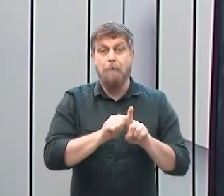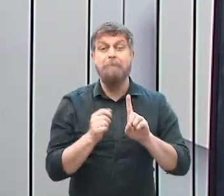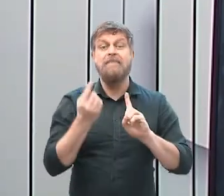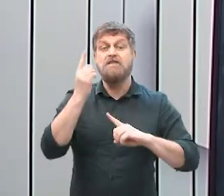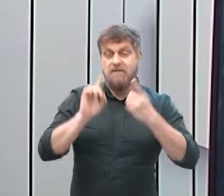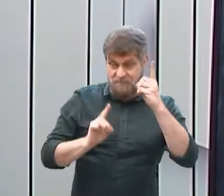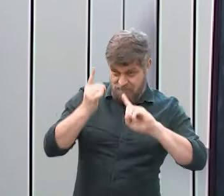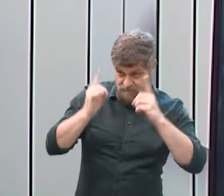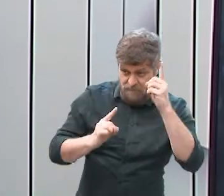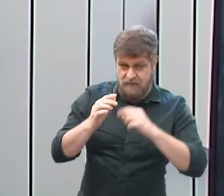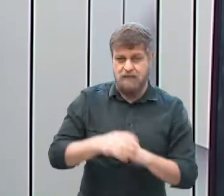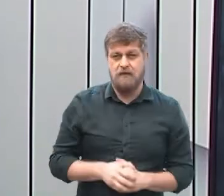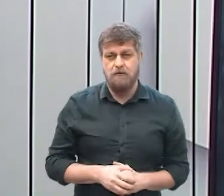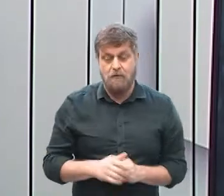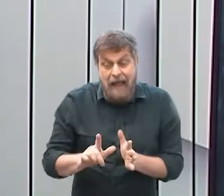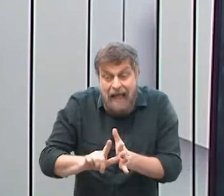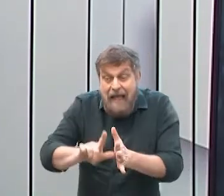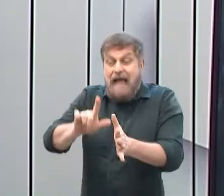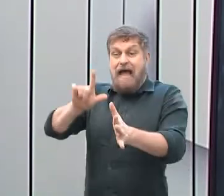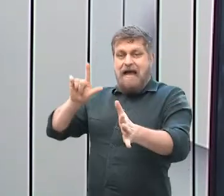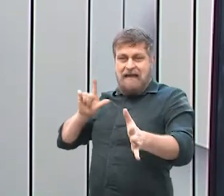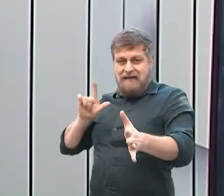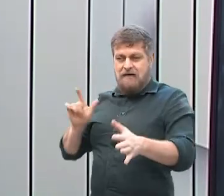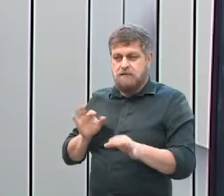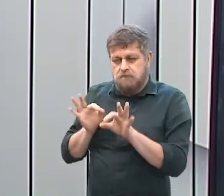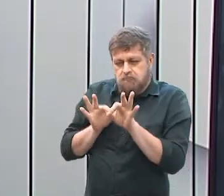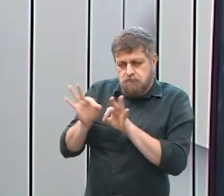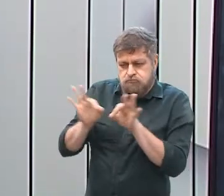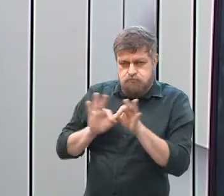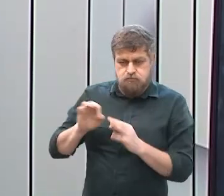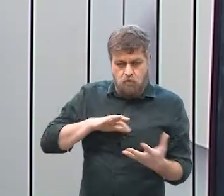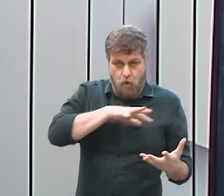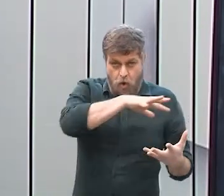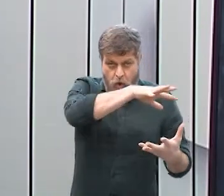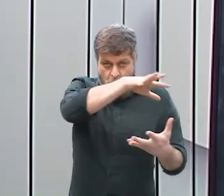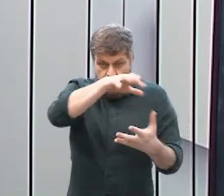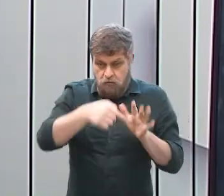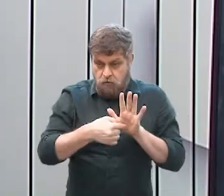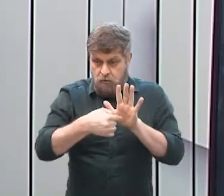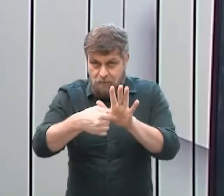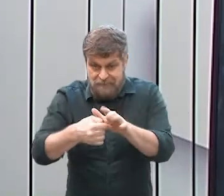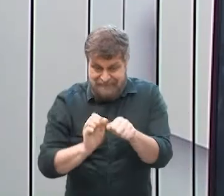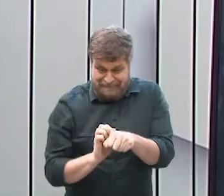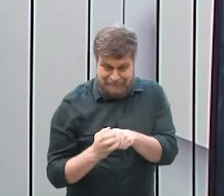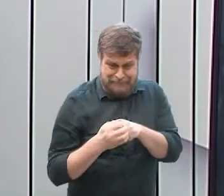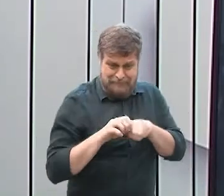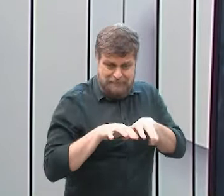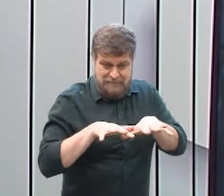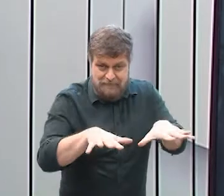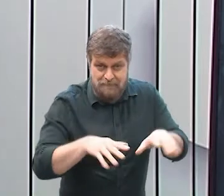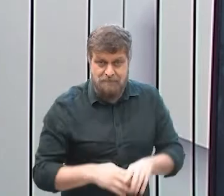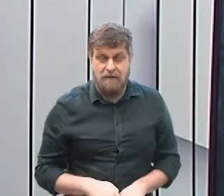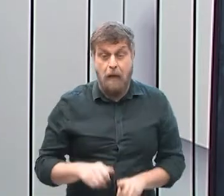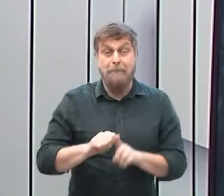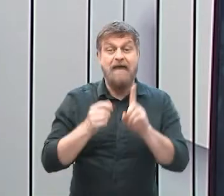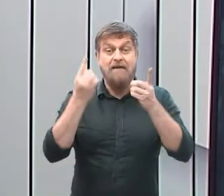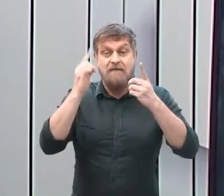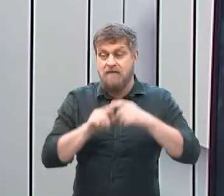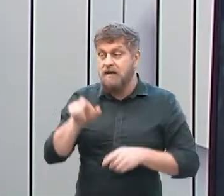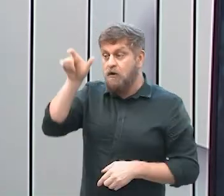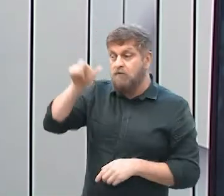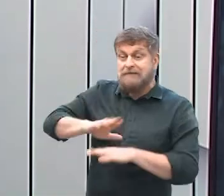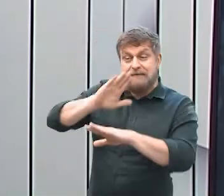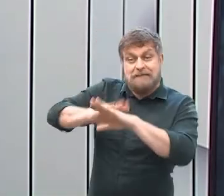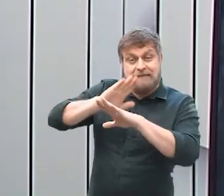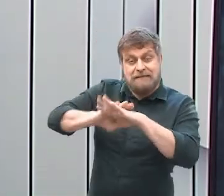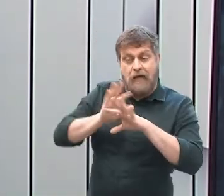fevereiro, vereador, portanto, antes da Organização Mundial da Saúde decretar a pandemia, o senhor apresentou um projeto